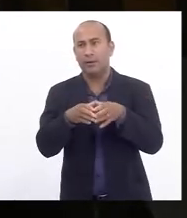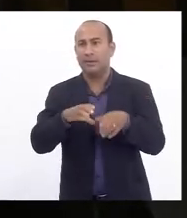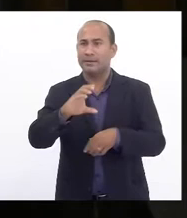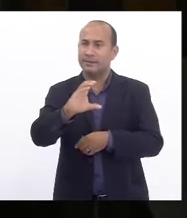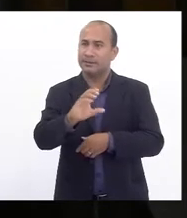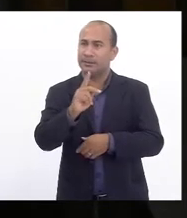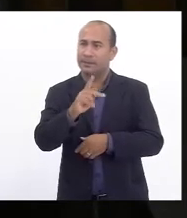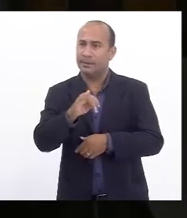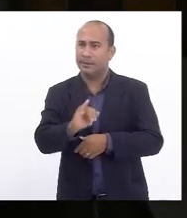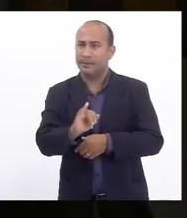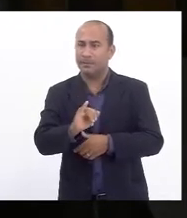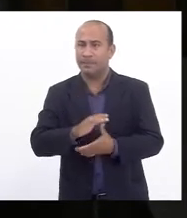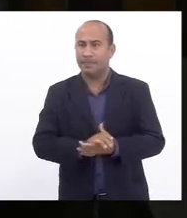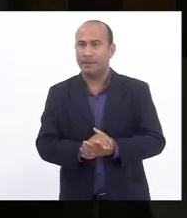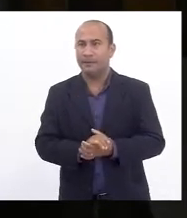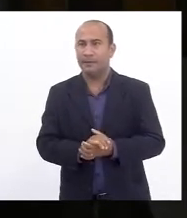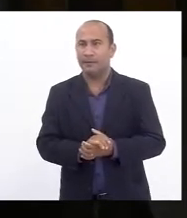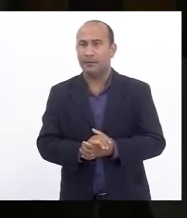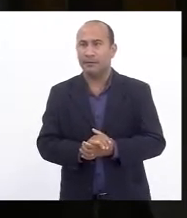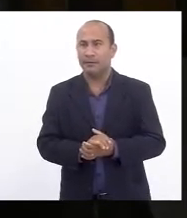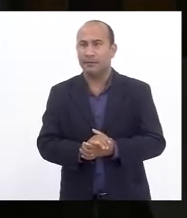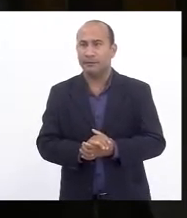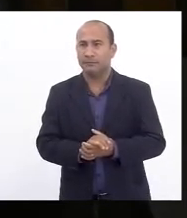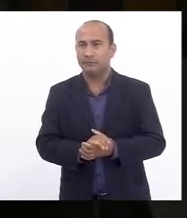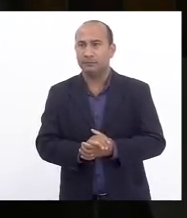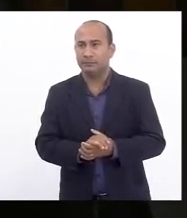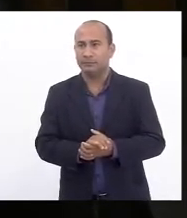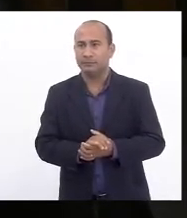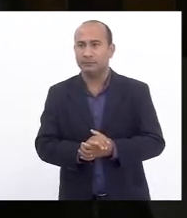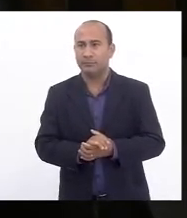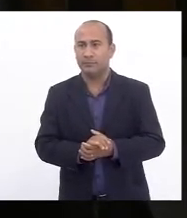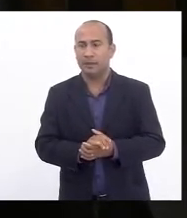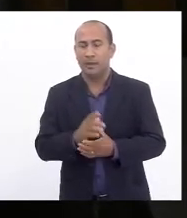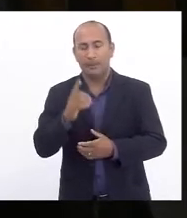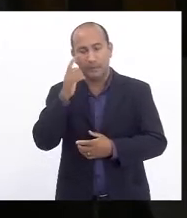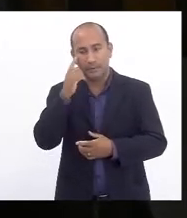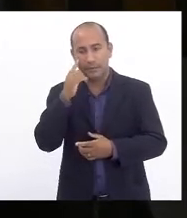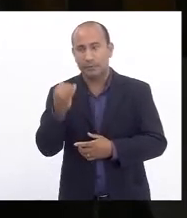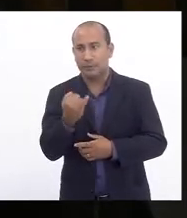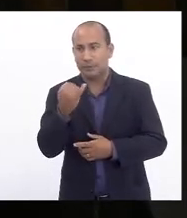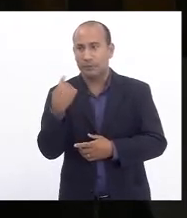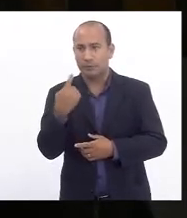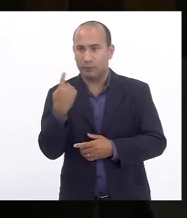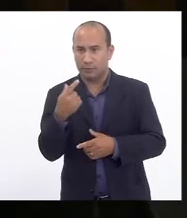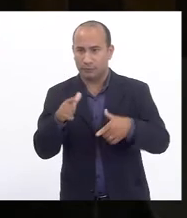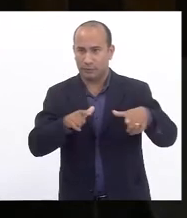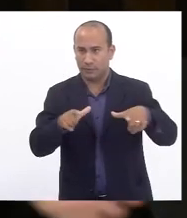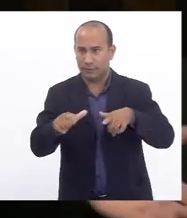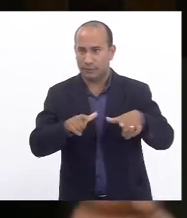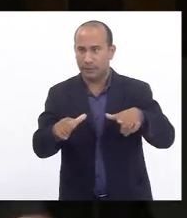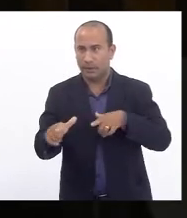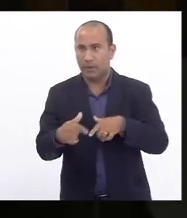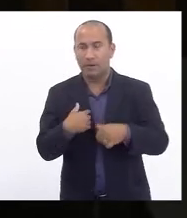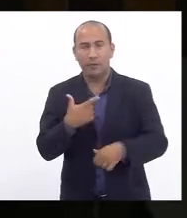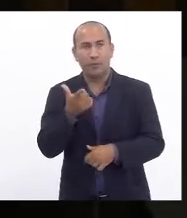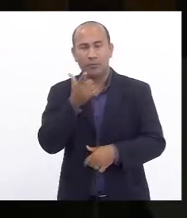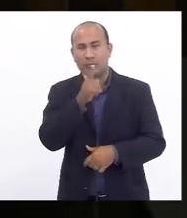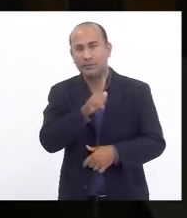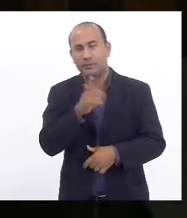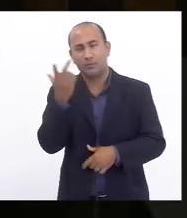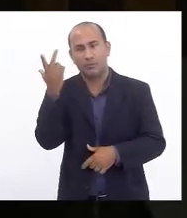CPI assessorias indispensáveis ao nosso trabalho não consigo